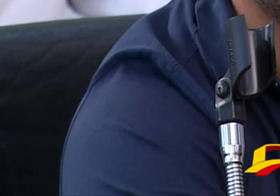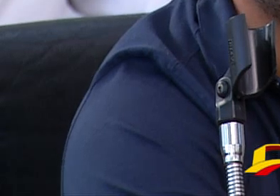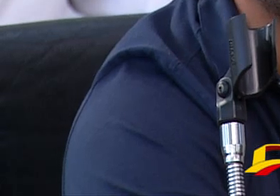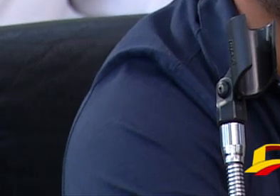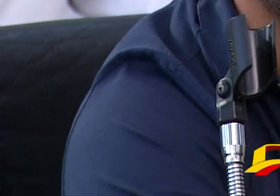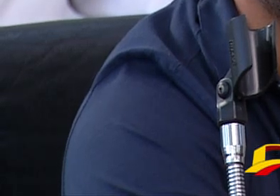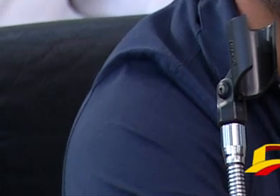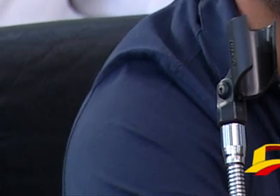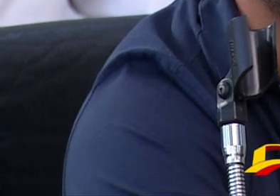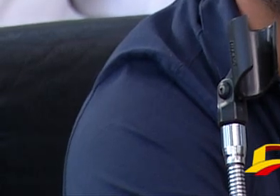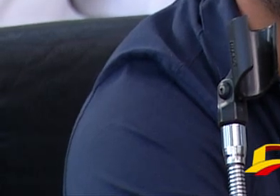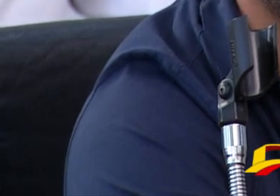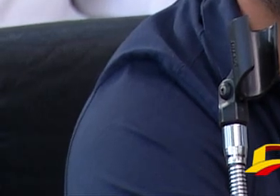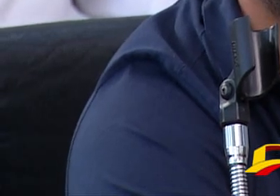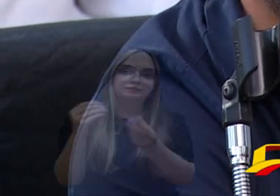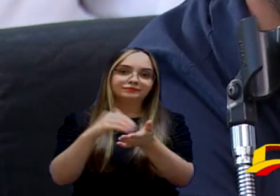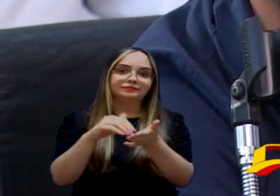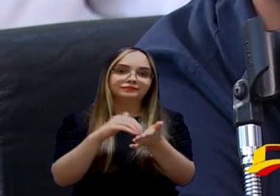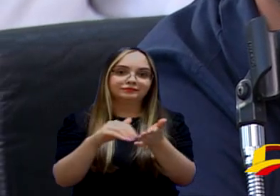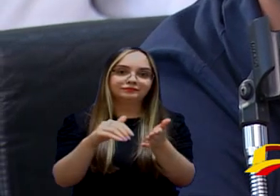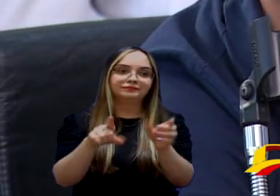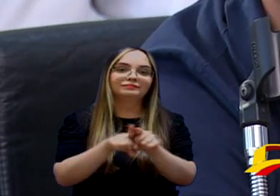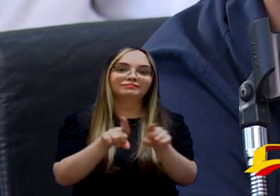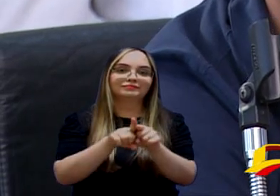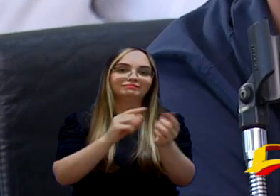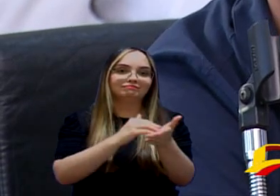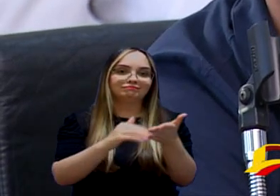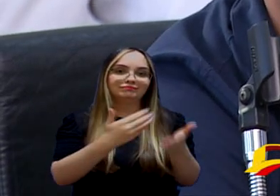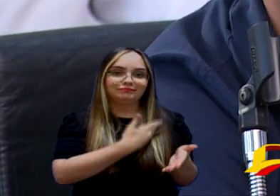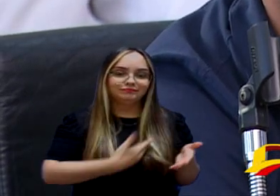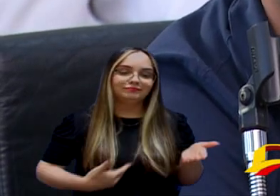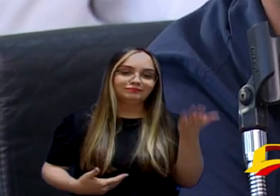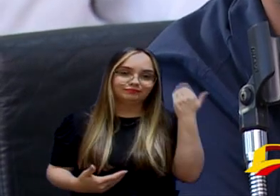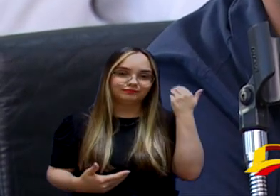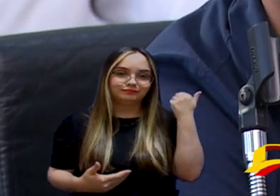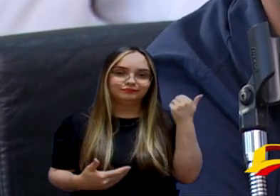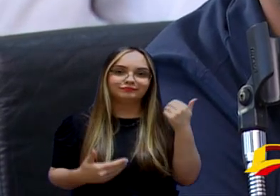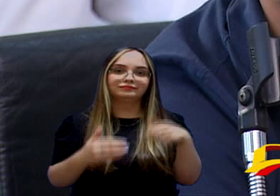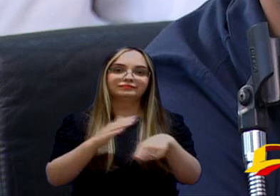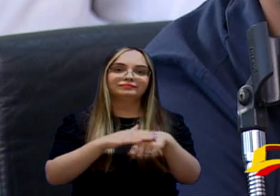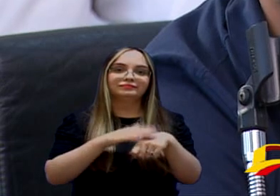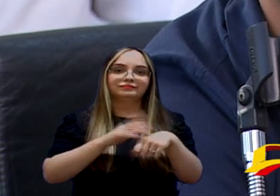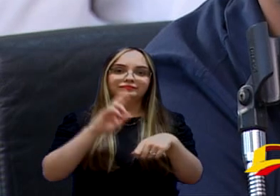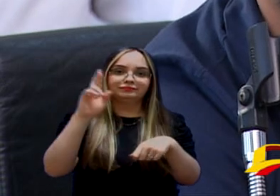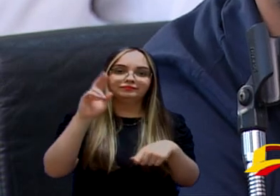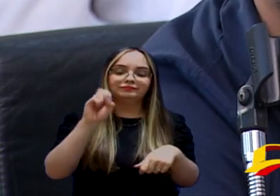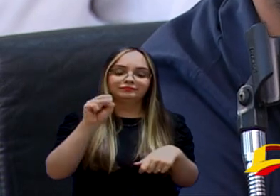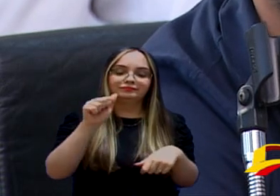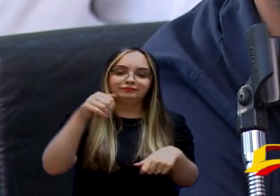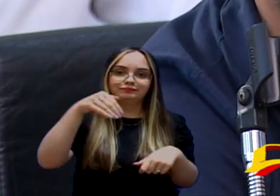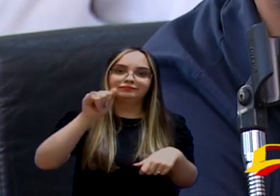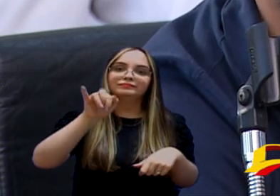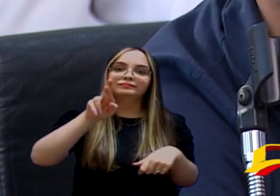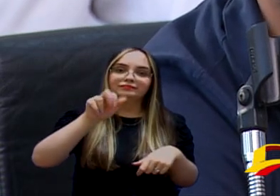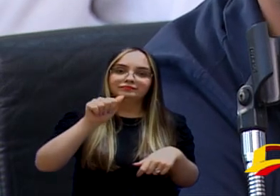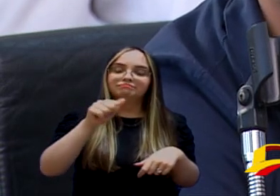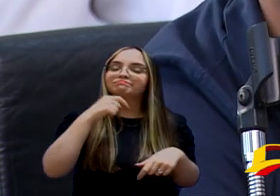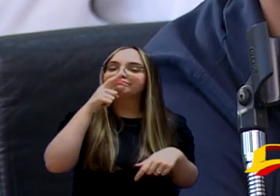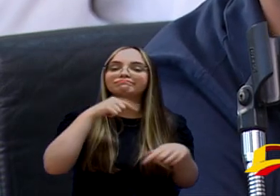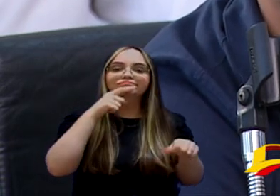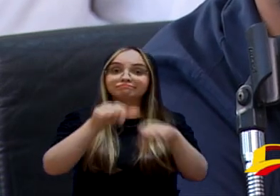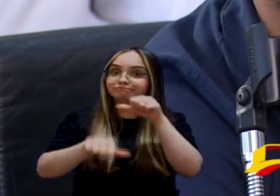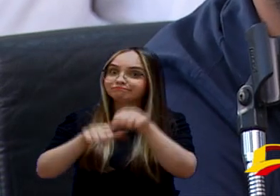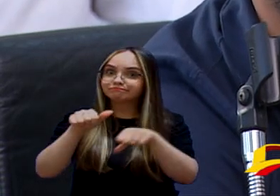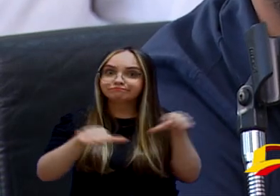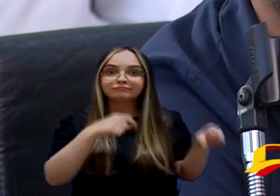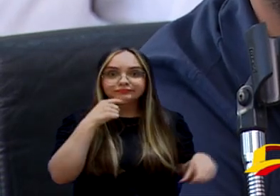tentado por diversas secretarias inclusive pela secretaria de governo na época sobre o comando da secretária Samira não conseguiram a revitalização